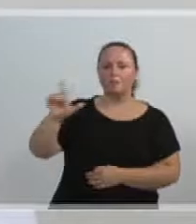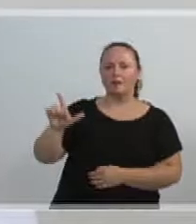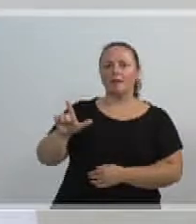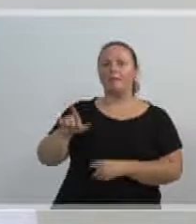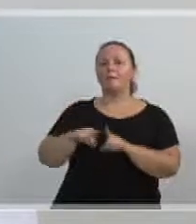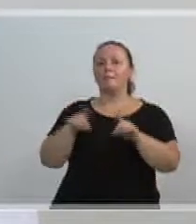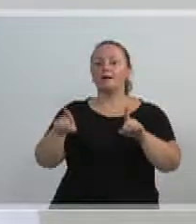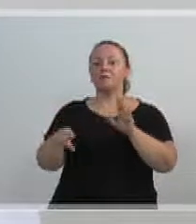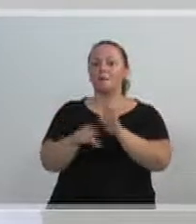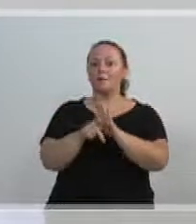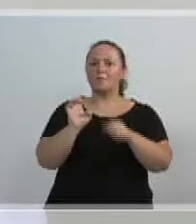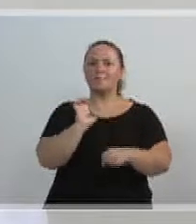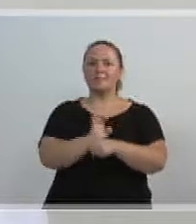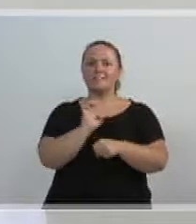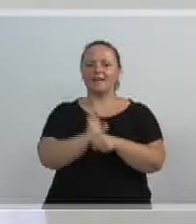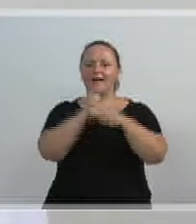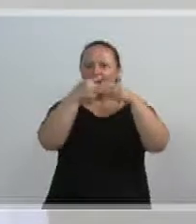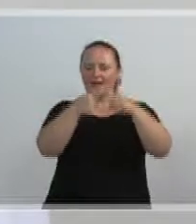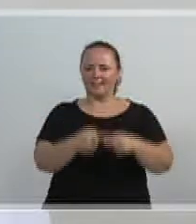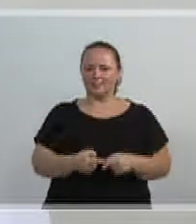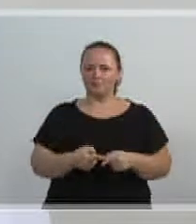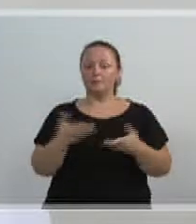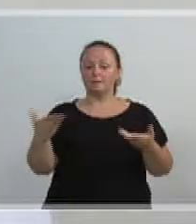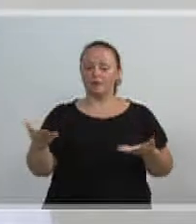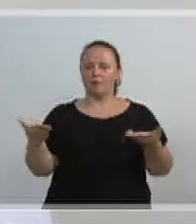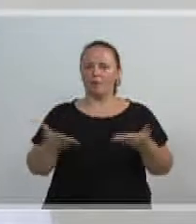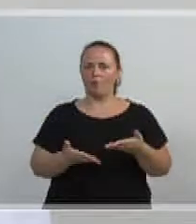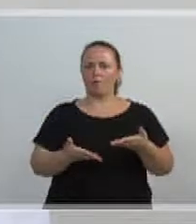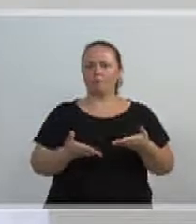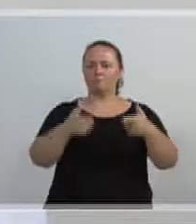né? E esse sediamento